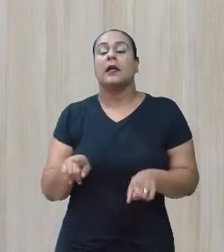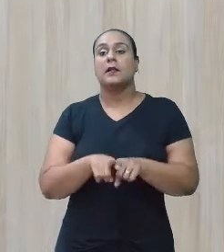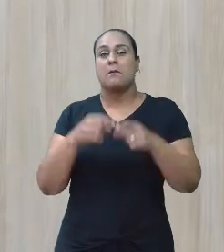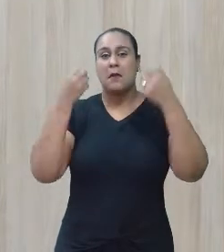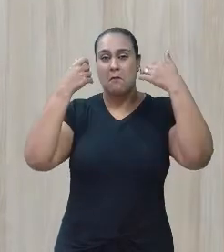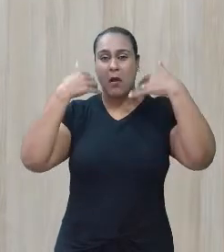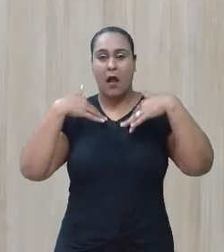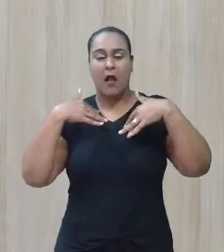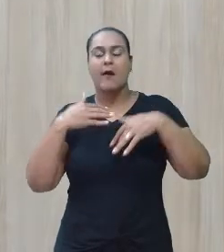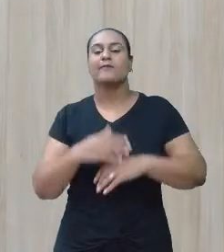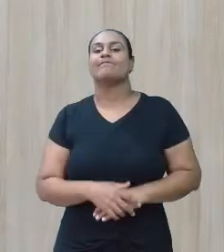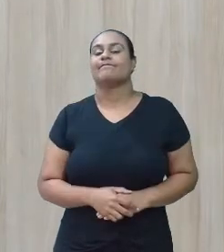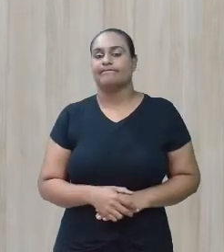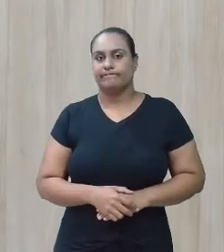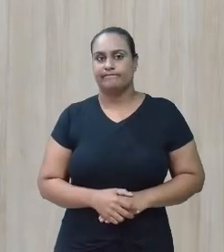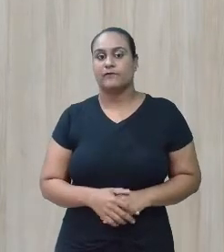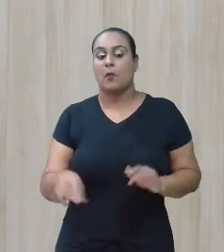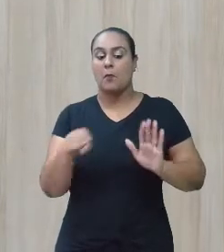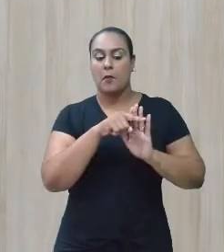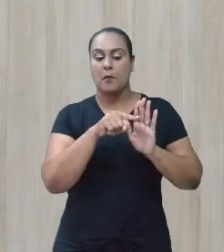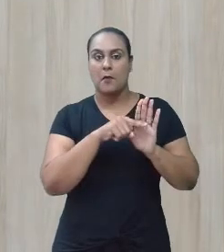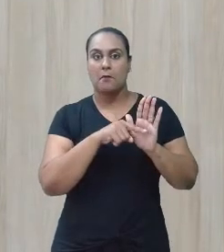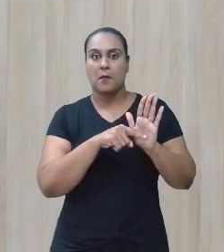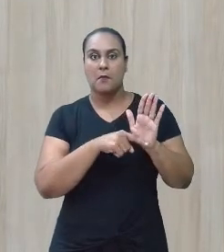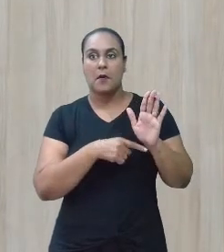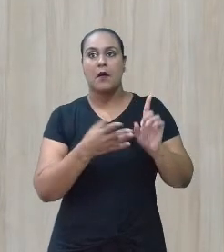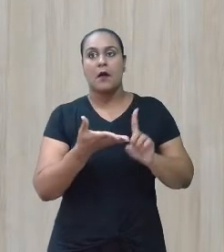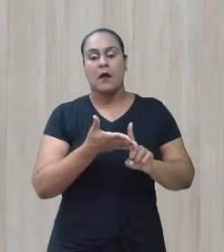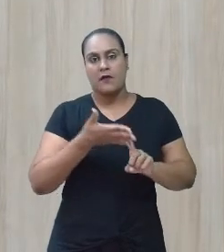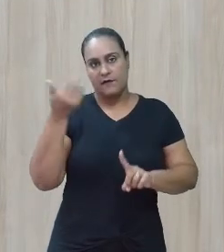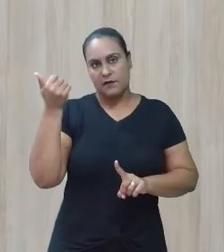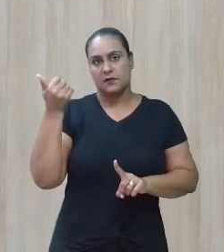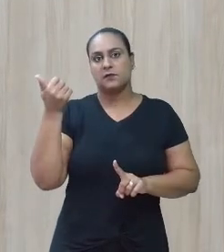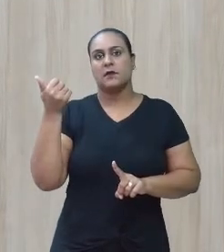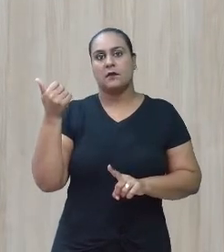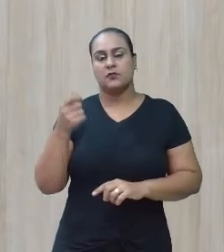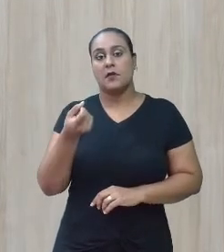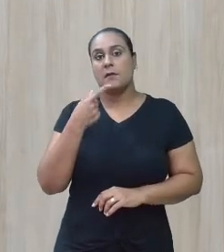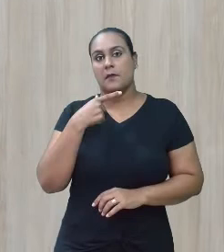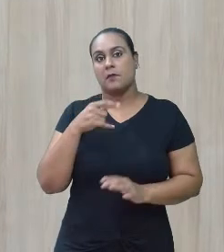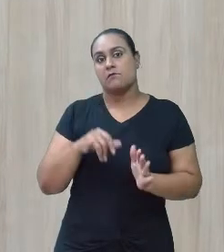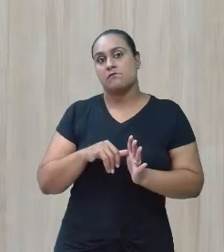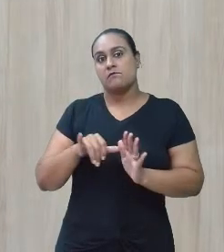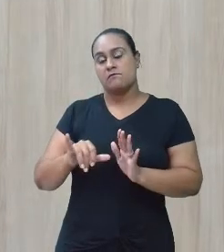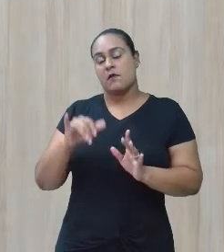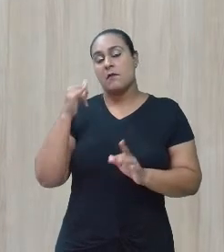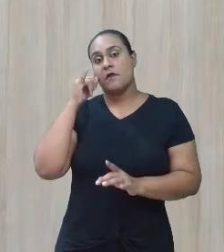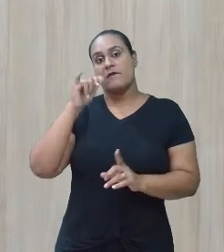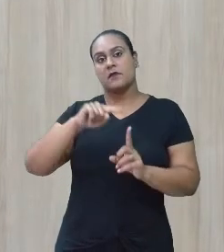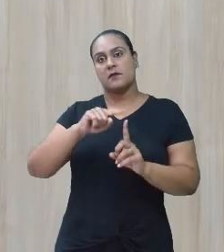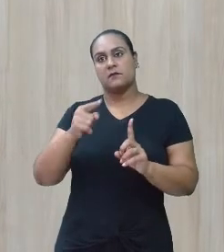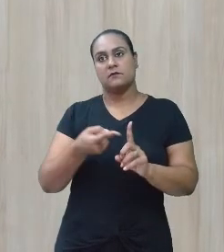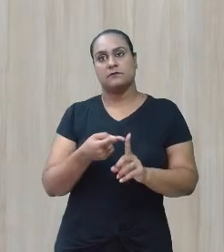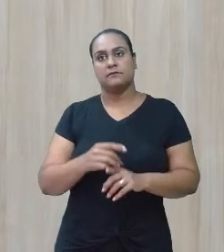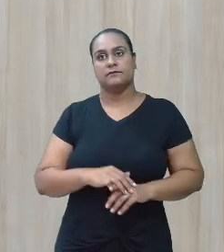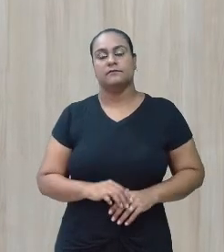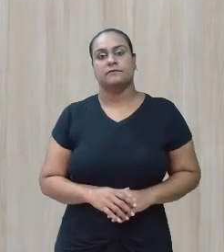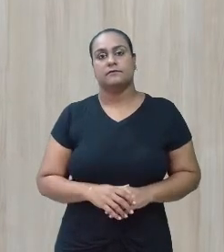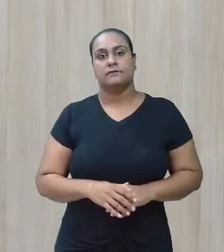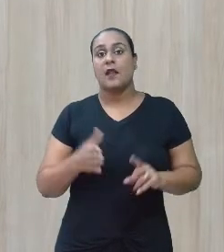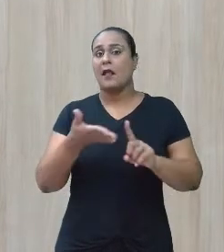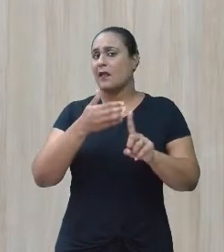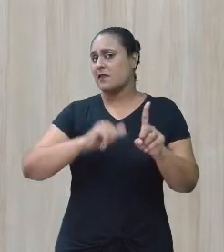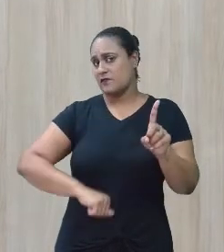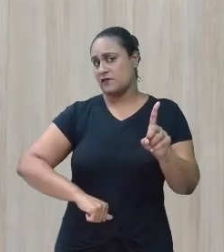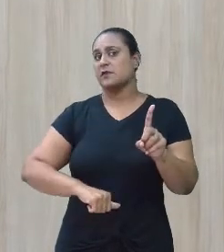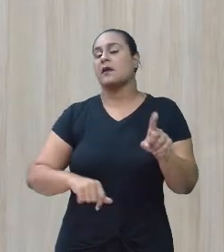pélvica. Então, essas aí são algumas vantagens da pílula anticoncepcional. Vou falar aqui um pouquinho de